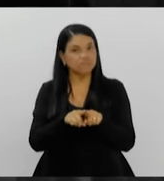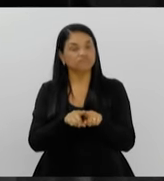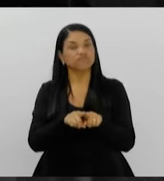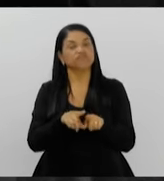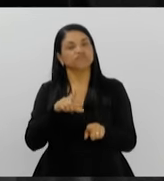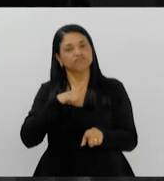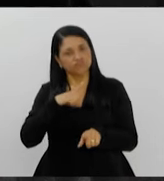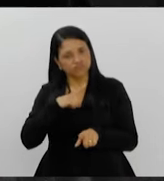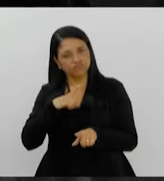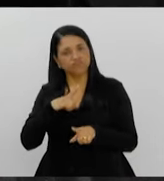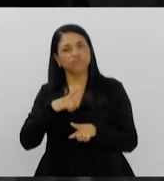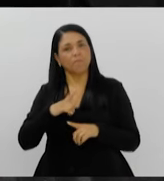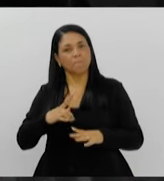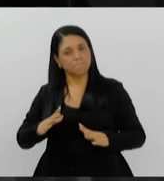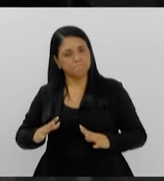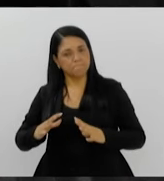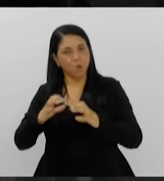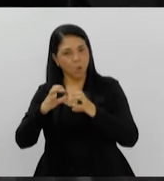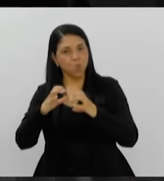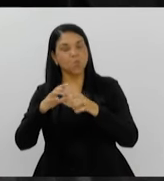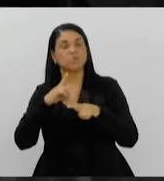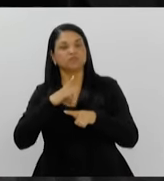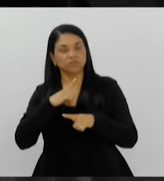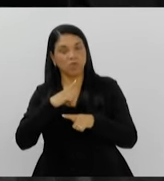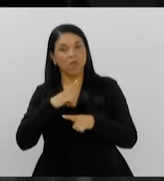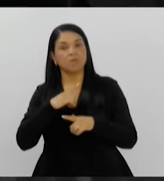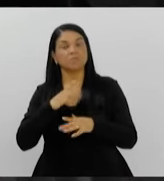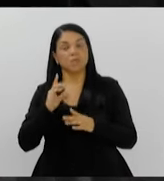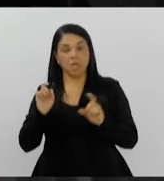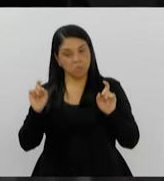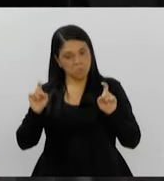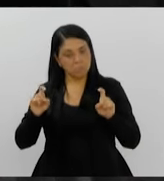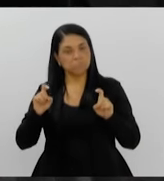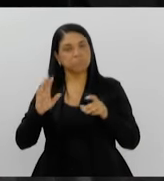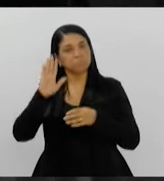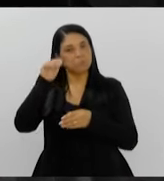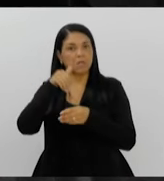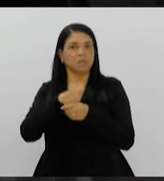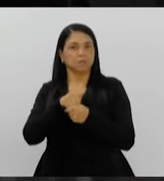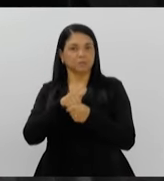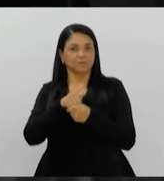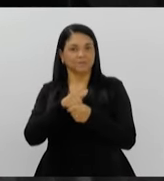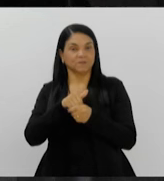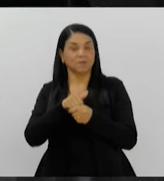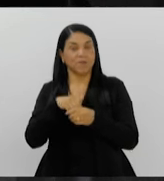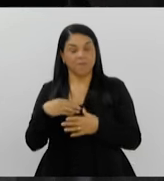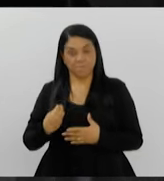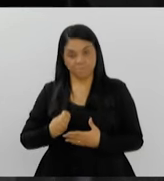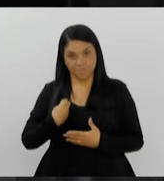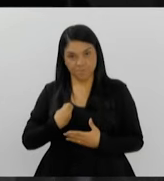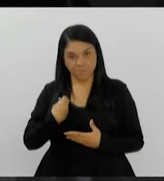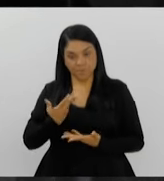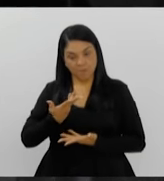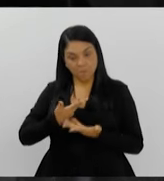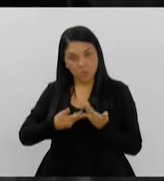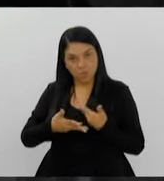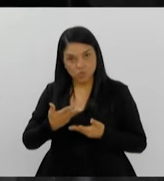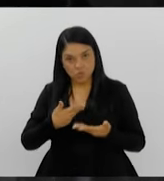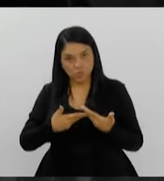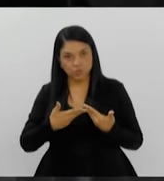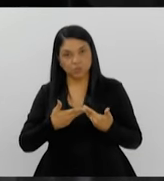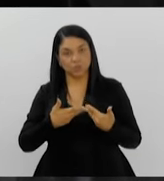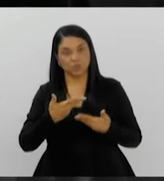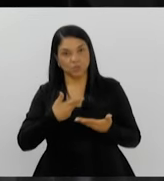alguns embates sim e os terei porque Fui eleito para isso mas o meu convívio é harmonioso o meu